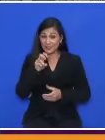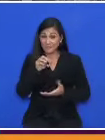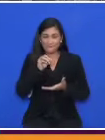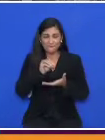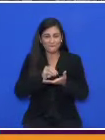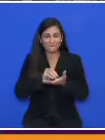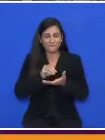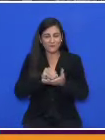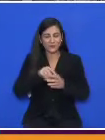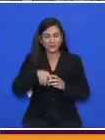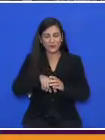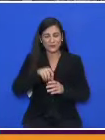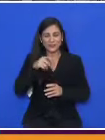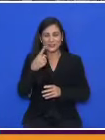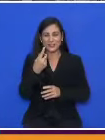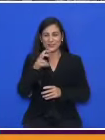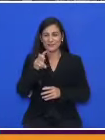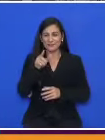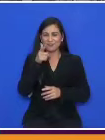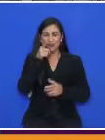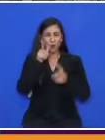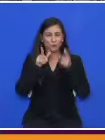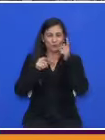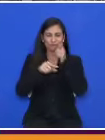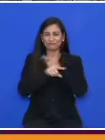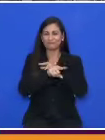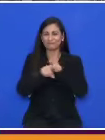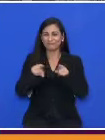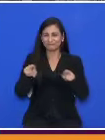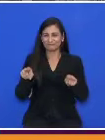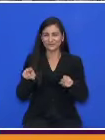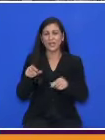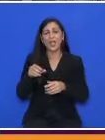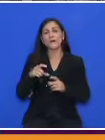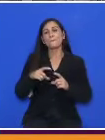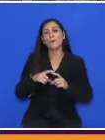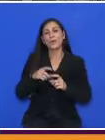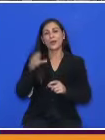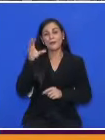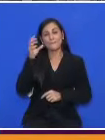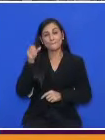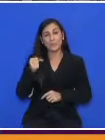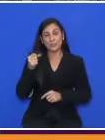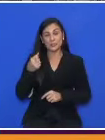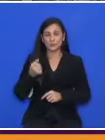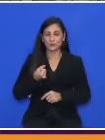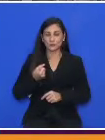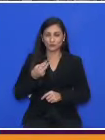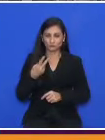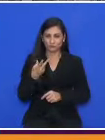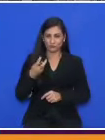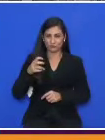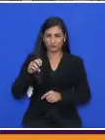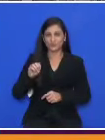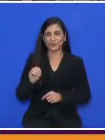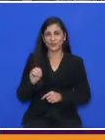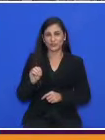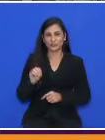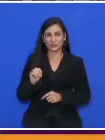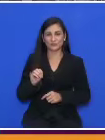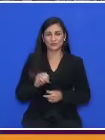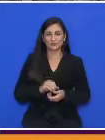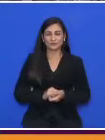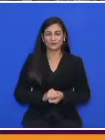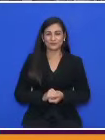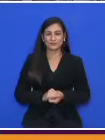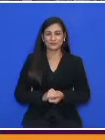faltam 15. Você ainda tem muitas chances. Bola branca, número 20. Branca, 20.